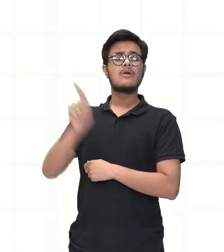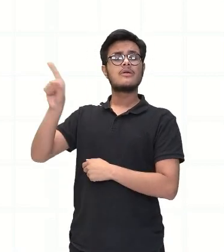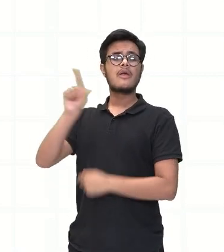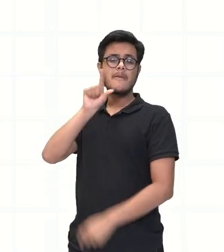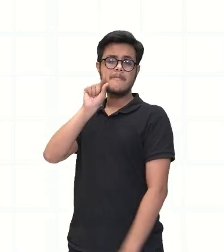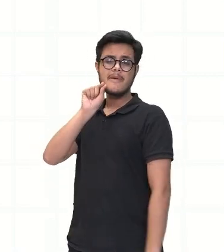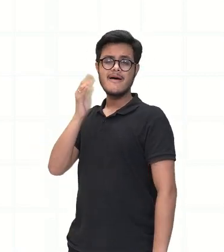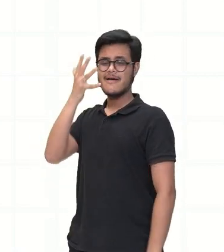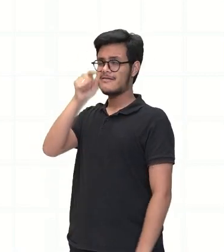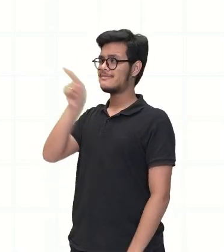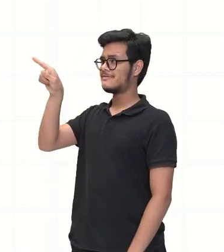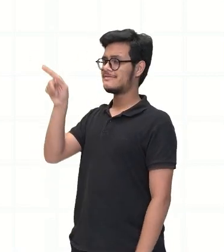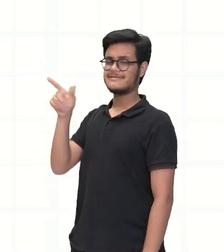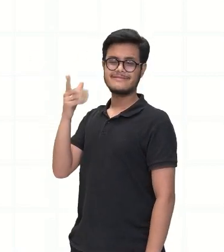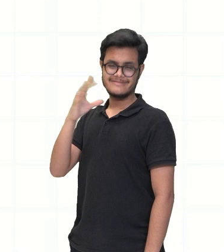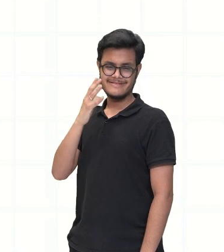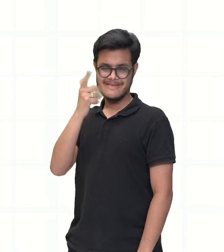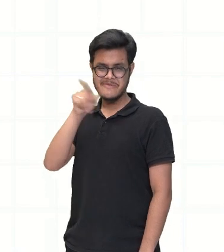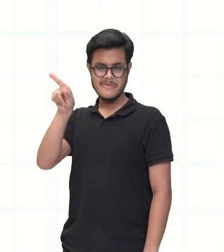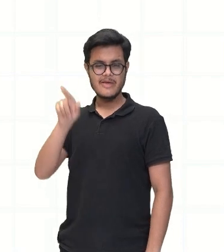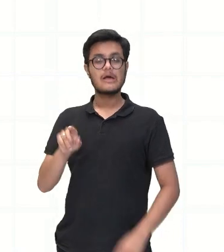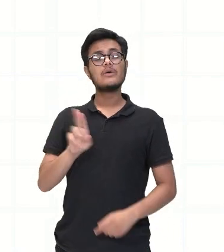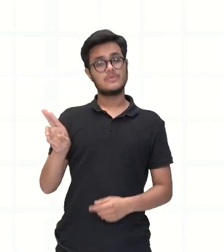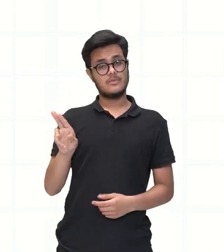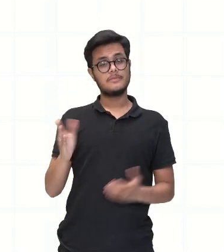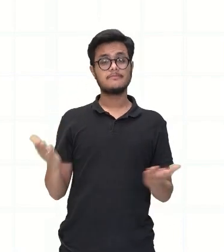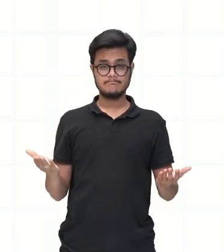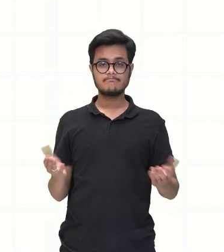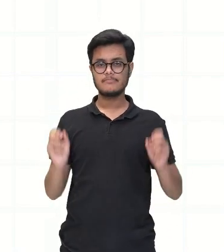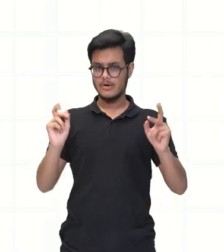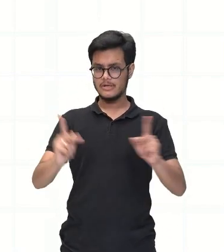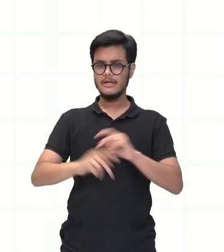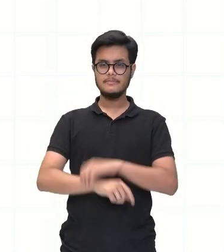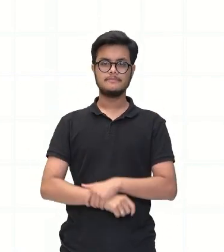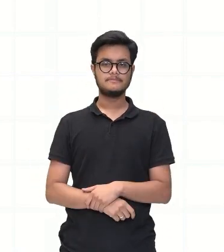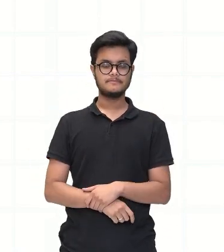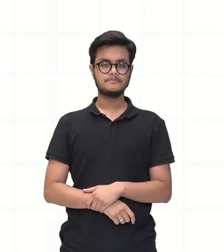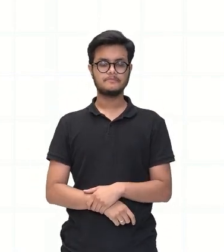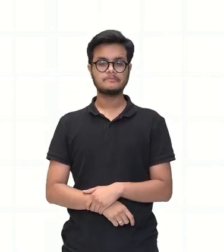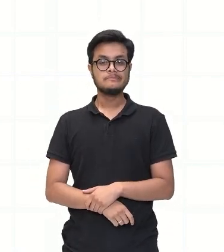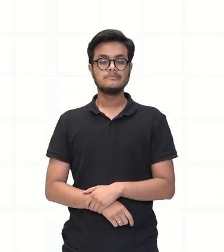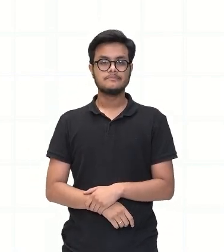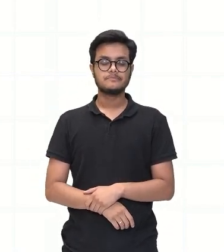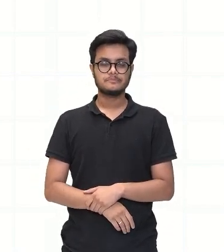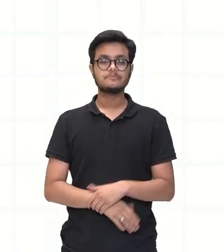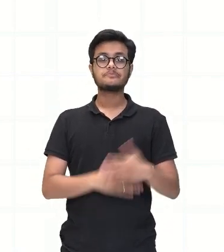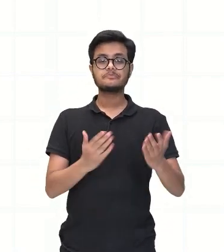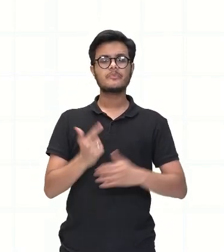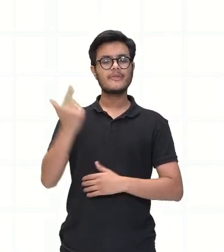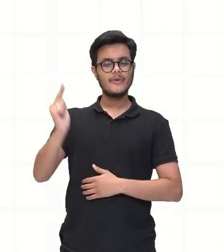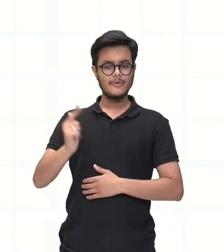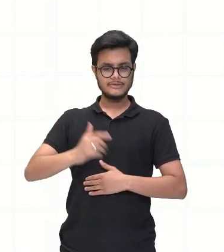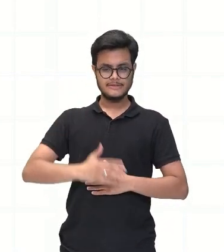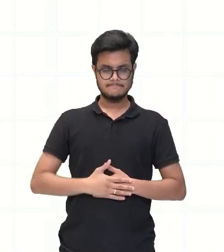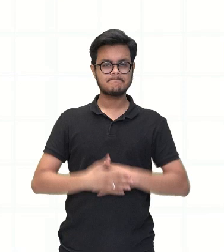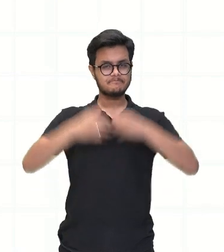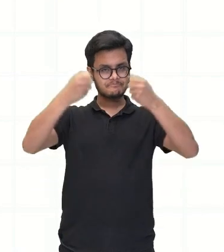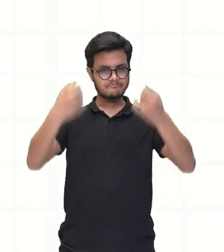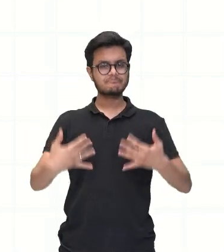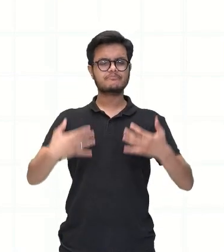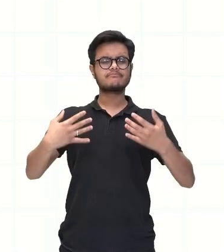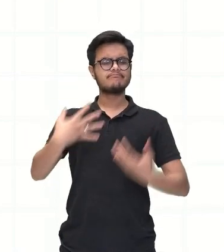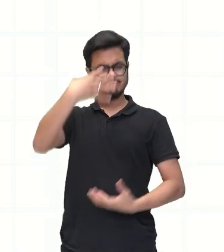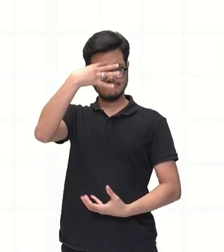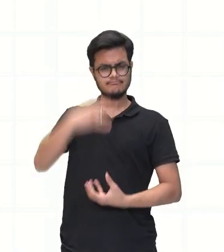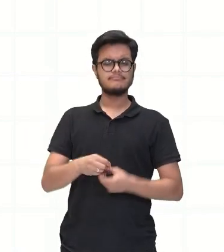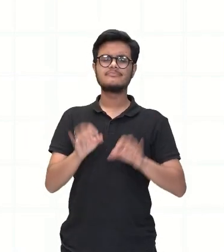pássaro aqui, que é o beija-flor. Beija-flor. Muito bem. Vamos prosseguindo para vocês entenderem